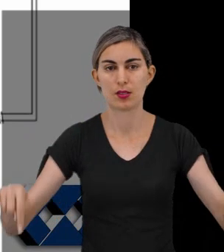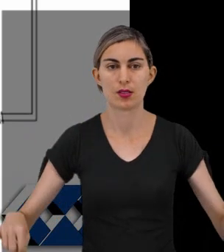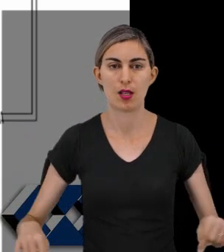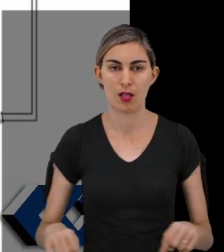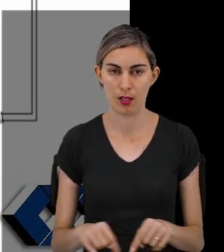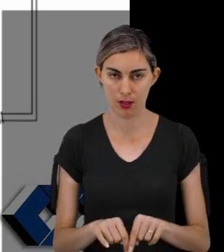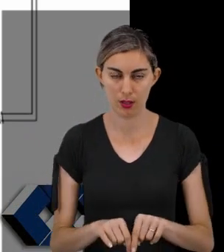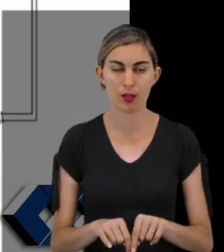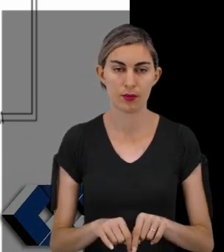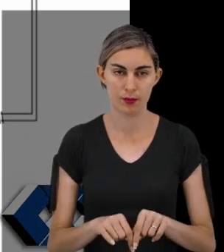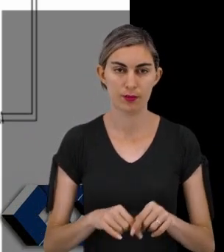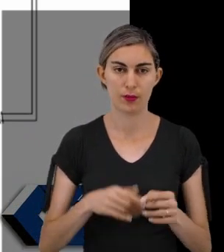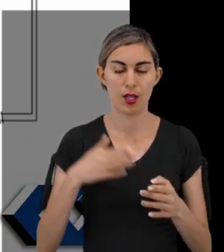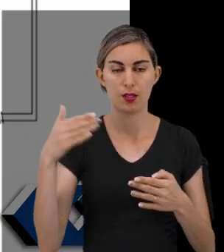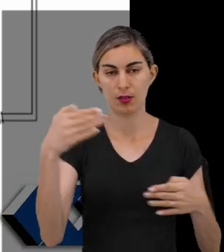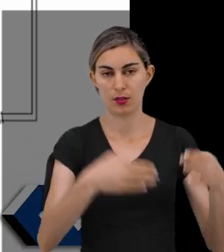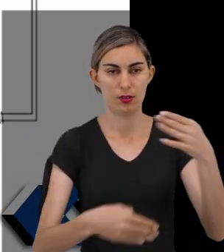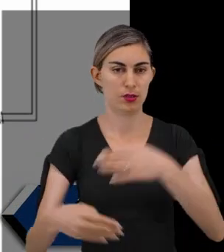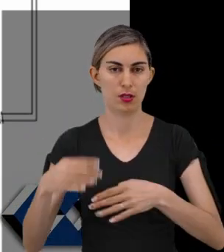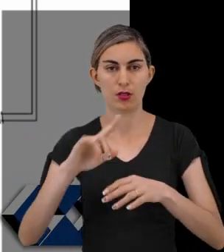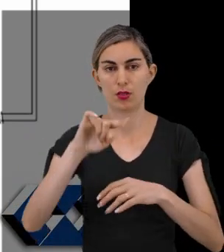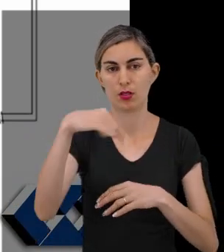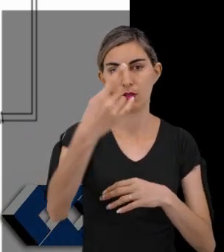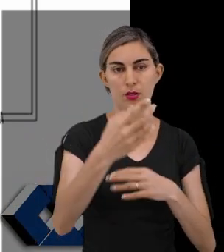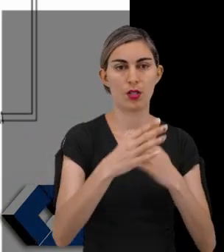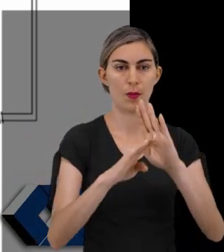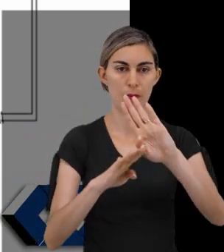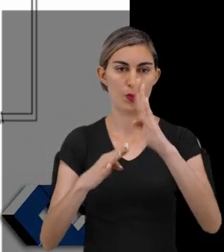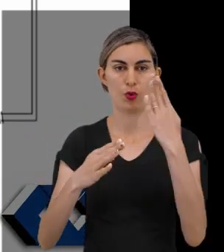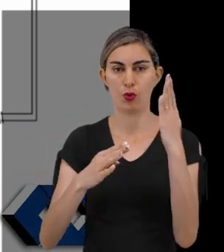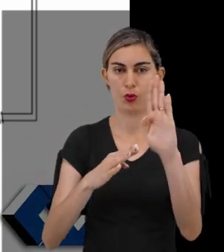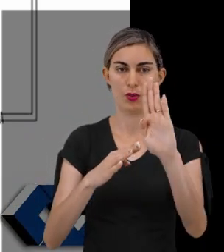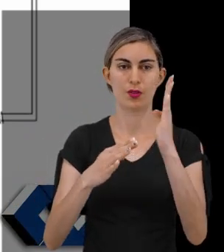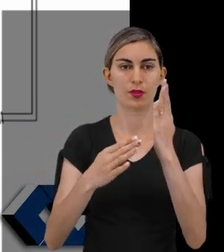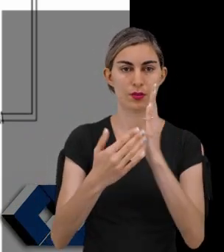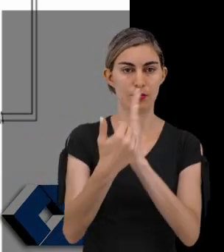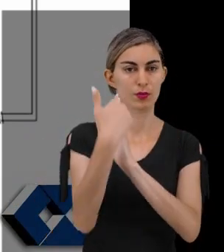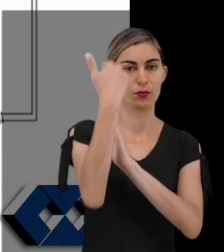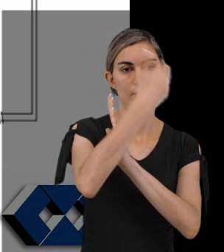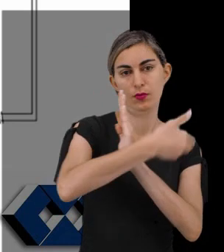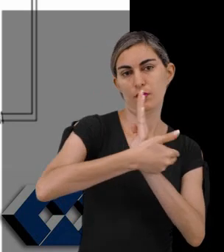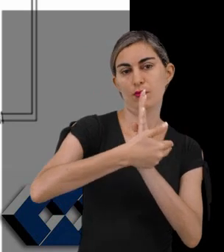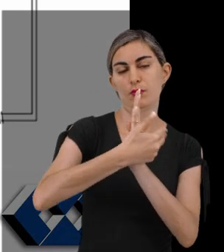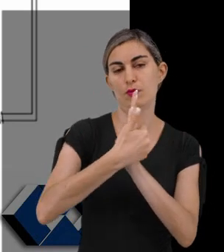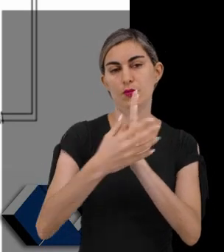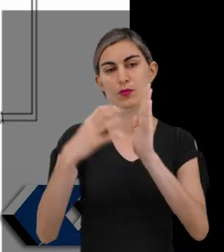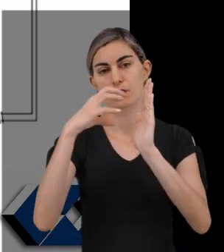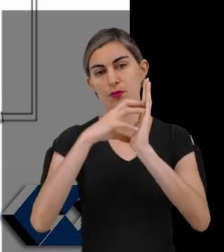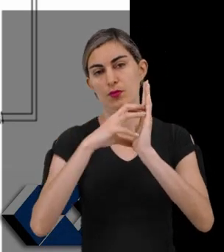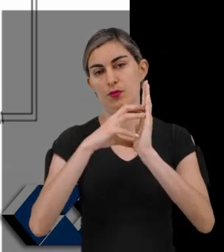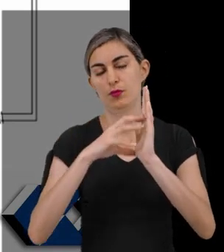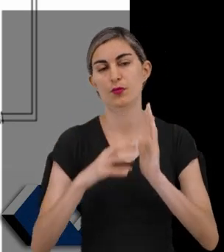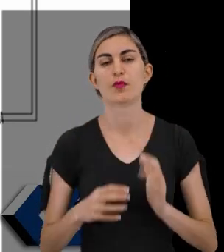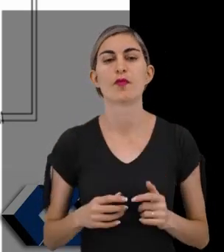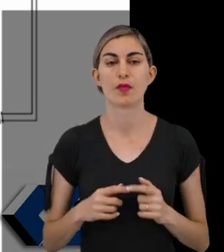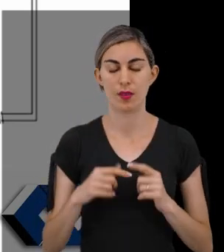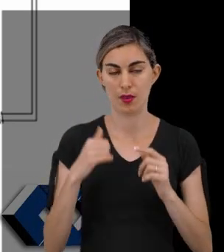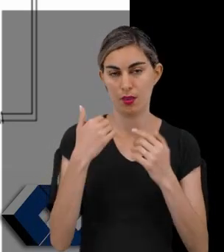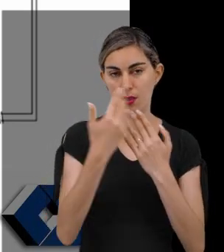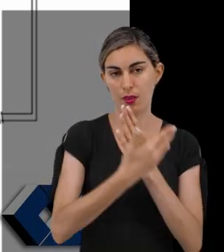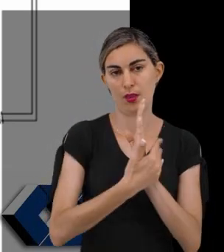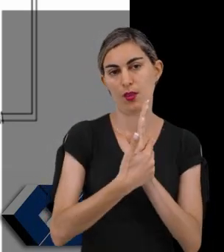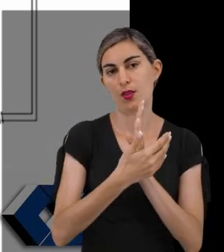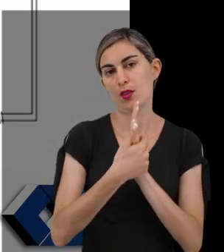né? O acesso se daria ali atrás da porta, né, de forma que não há tanta interferência como se, por exemplo, tivesse